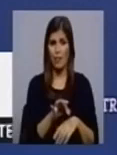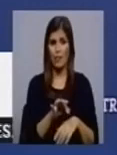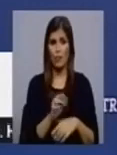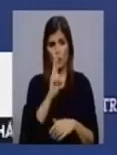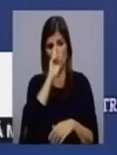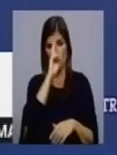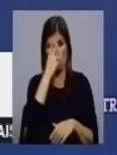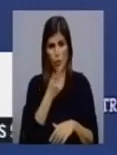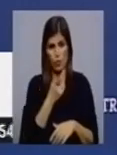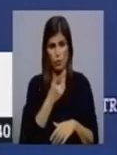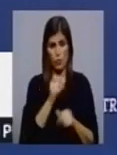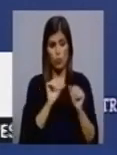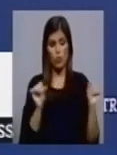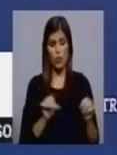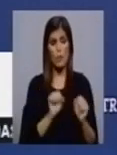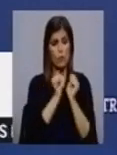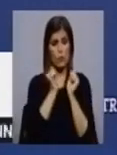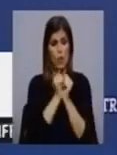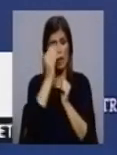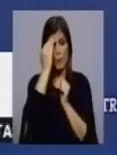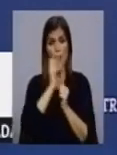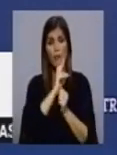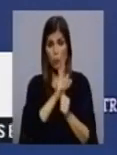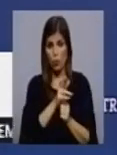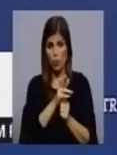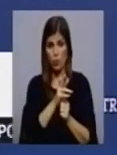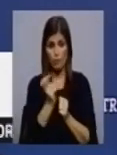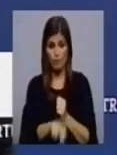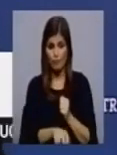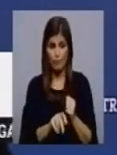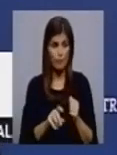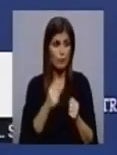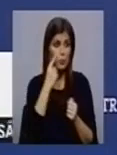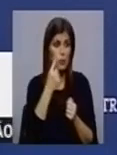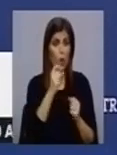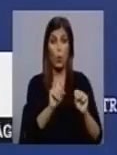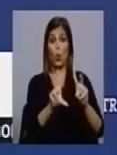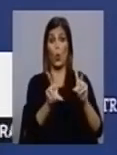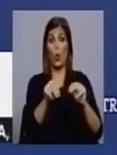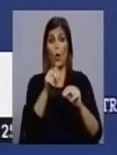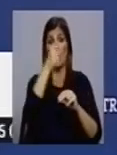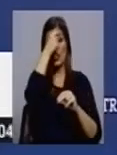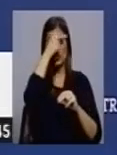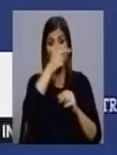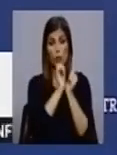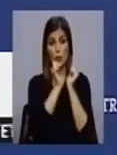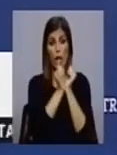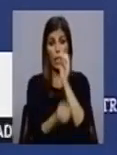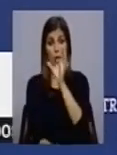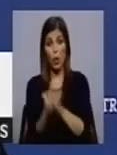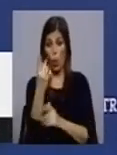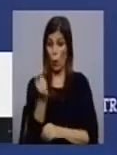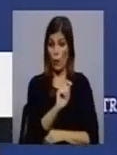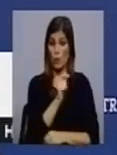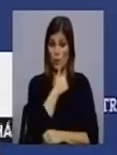esforço do sistema de segurança social de capacidade de resposta. Nunca na história da segurança social se criou uma medida num mês